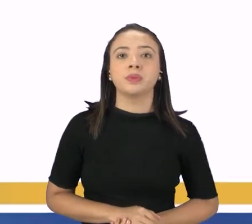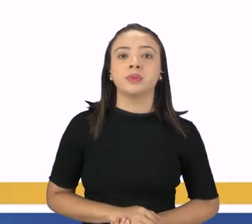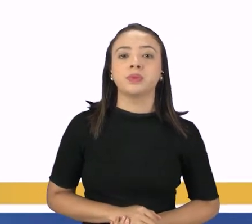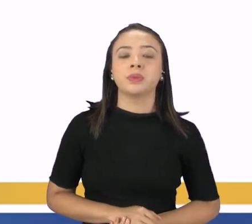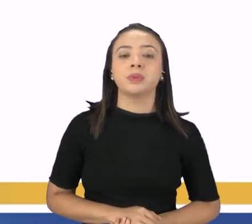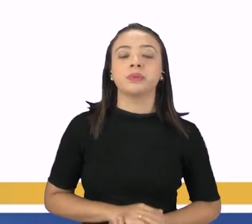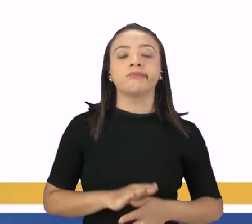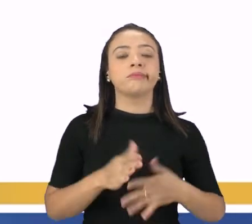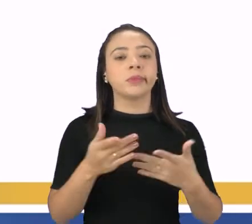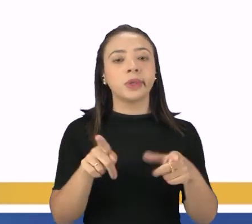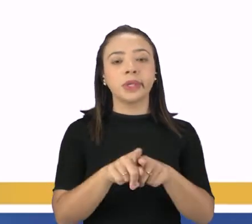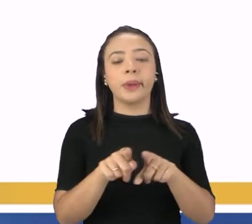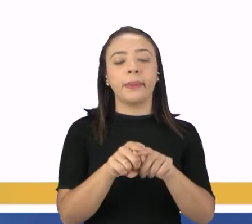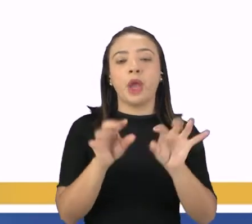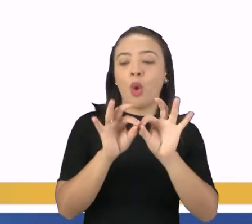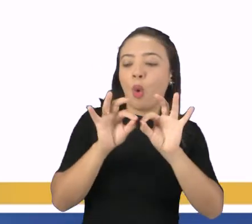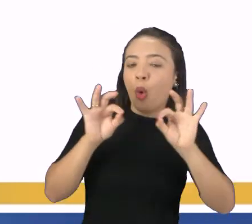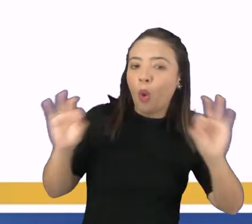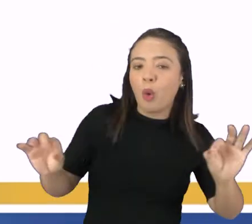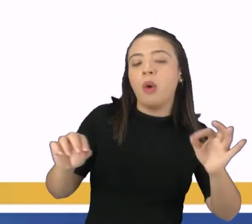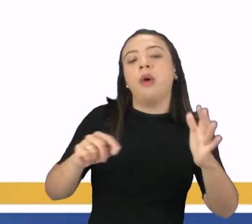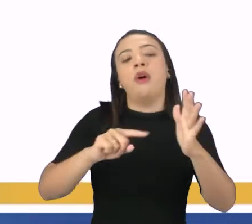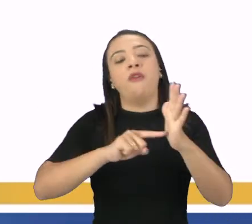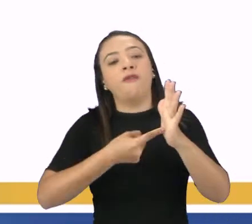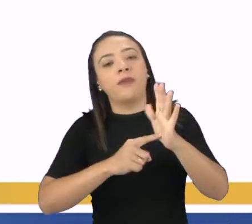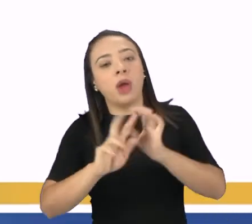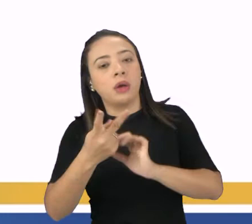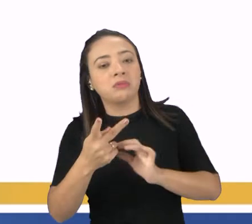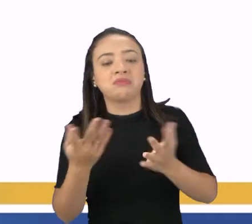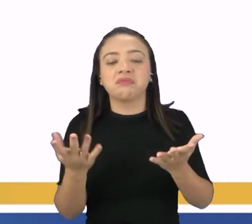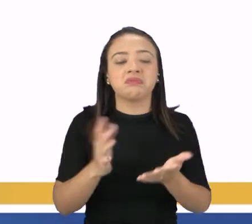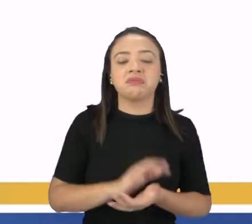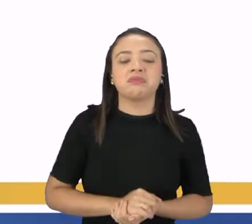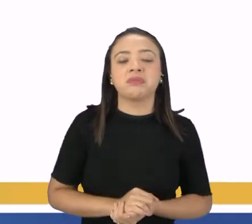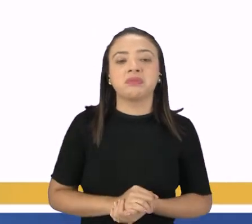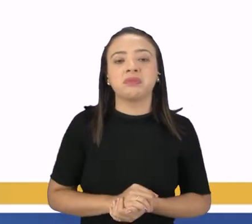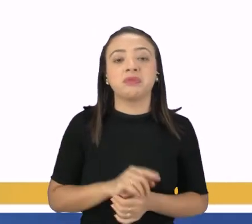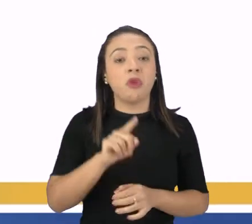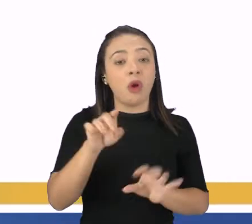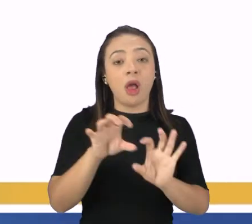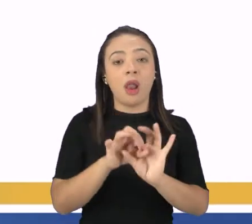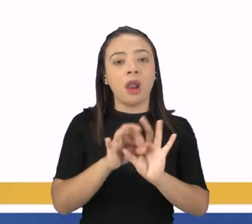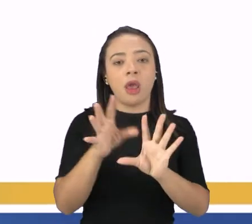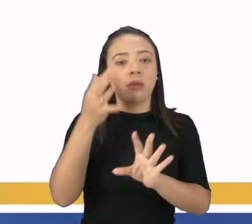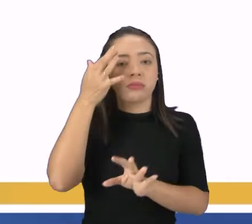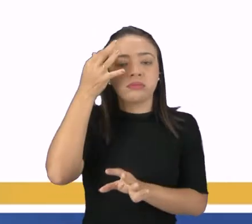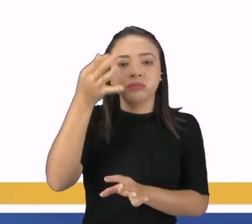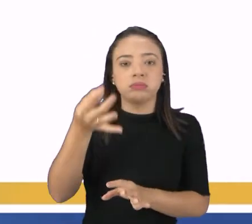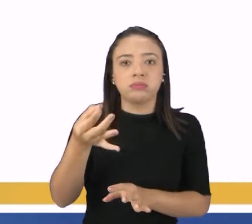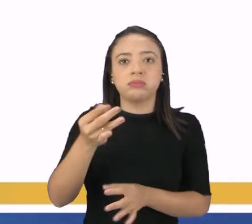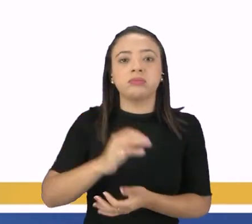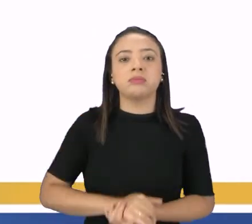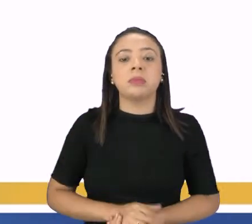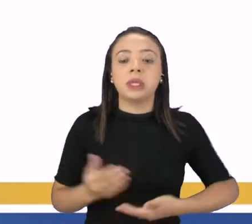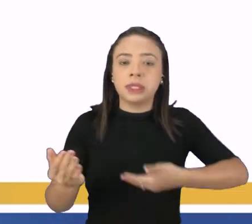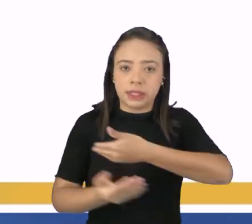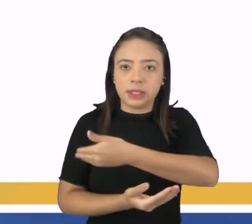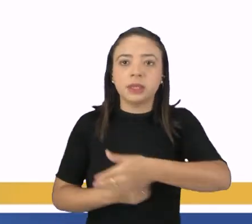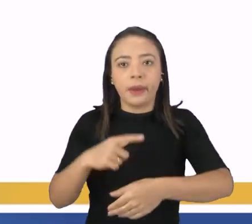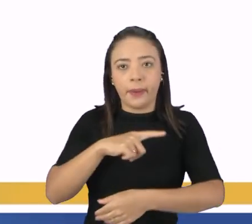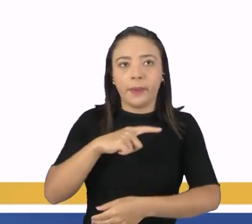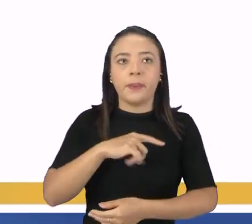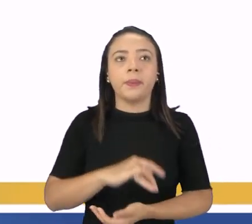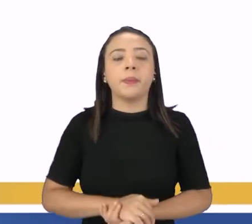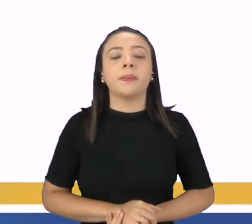ou comprimento vezes altura, como você quer entender aí esse tipo de relação.